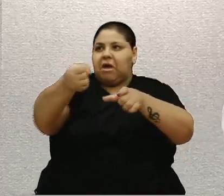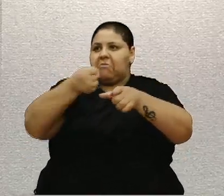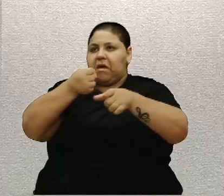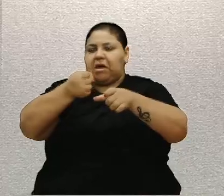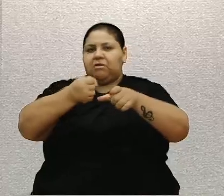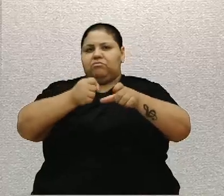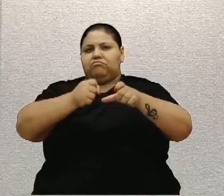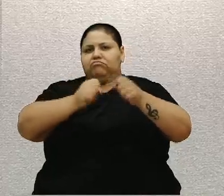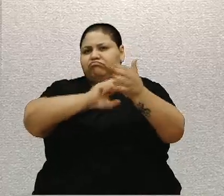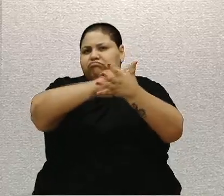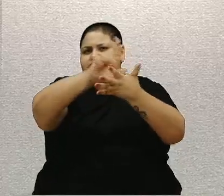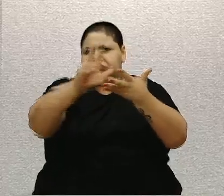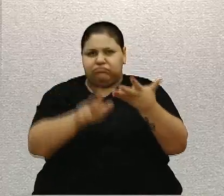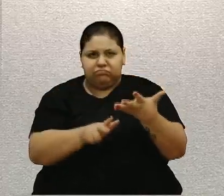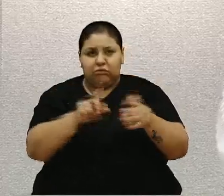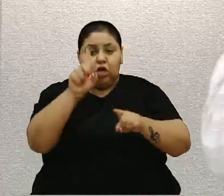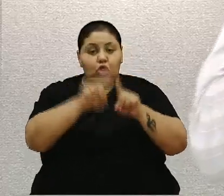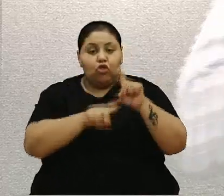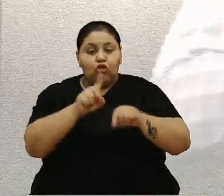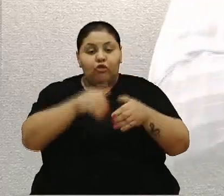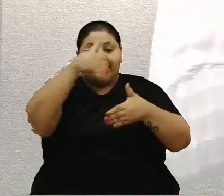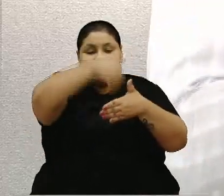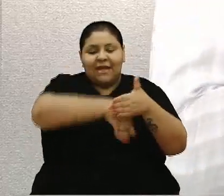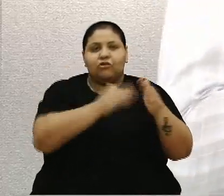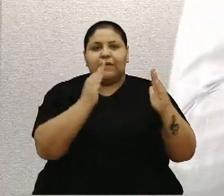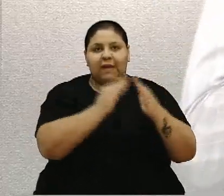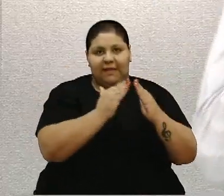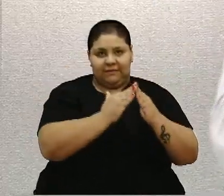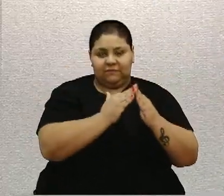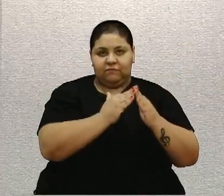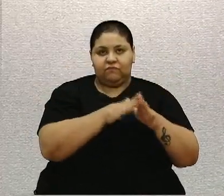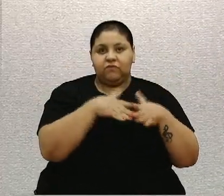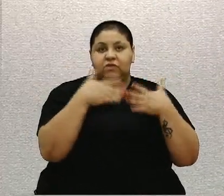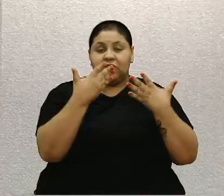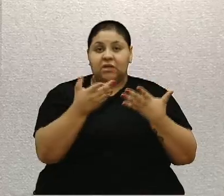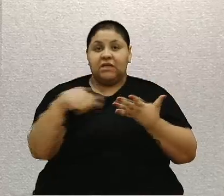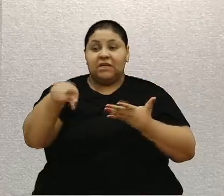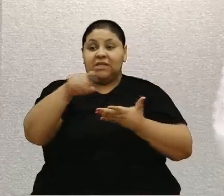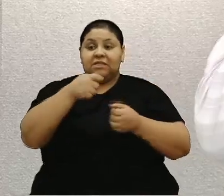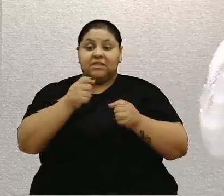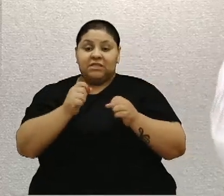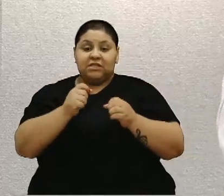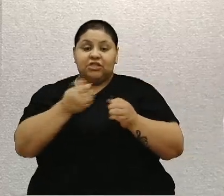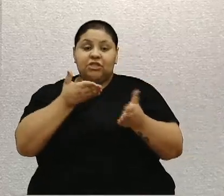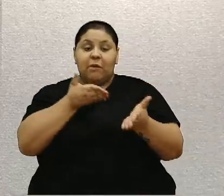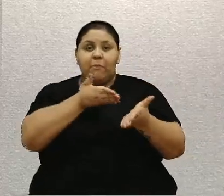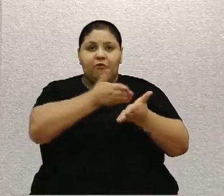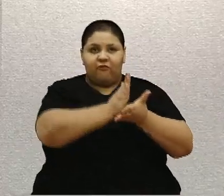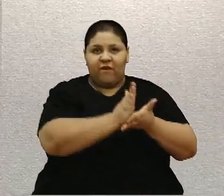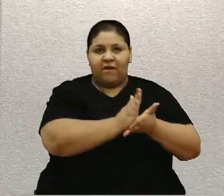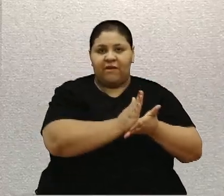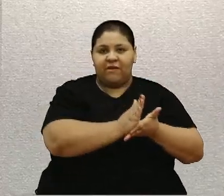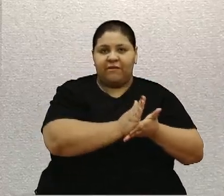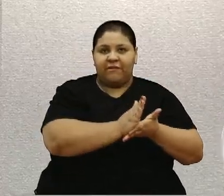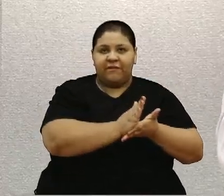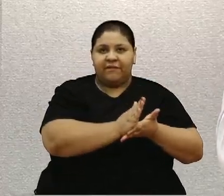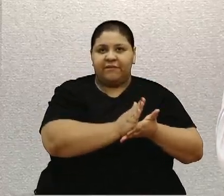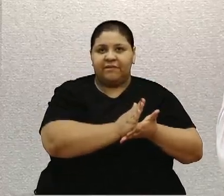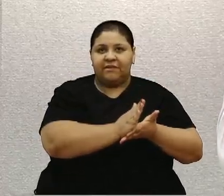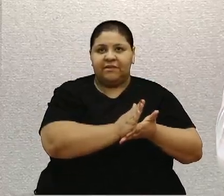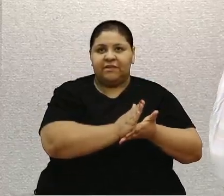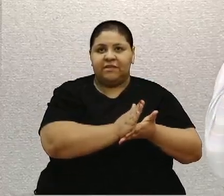todas as partes móveis junto numa compra de imóvel. Se a gente aprovar dessa forma, e muitas vezes